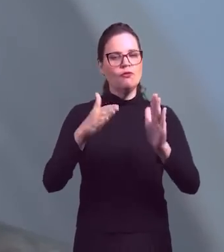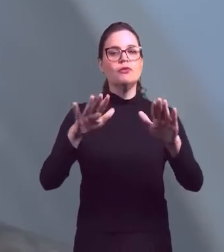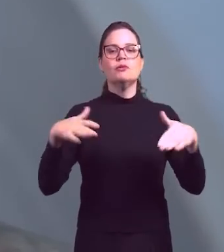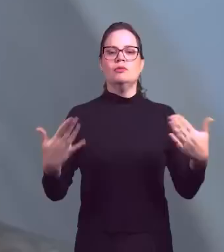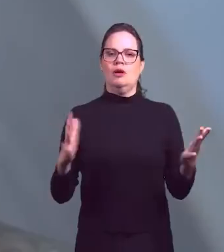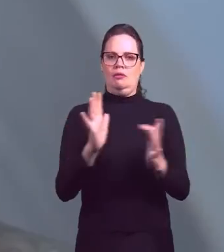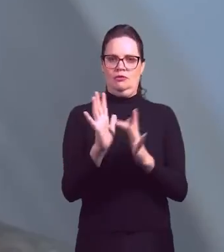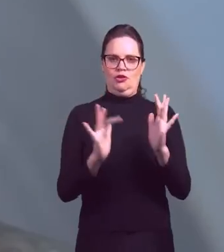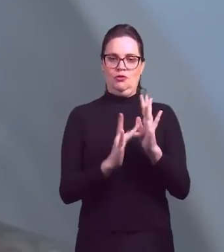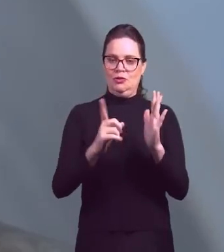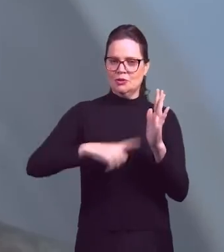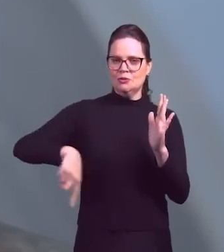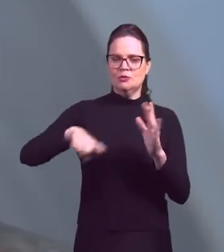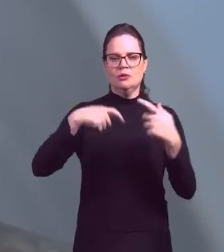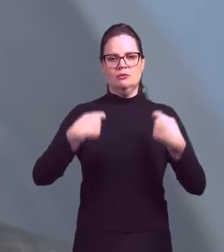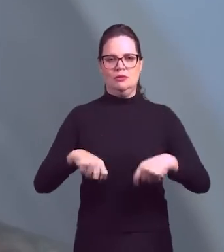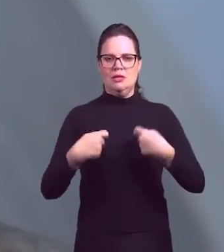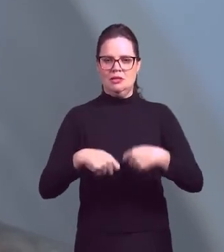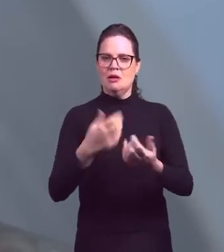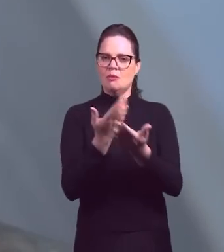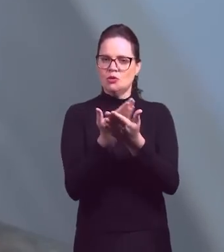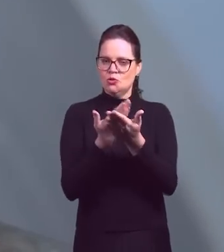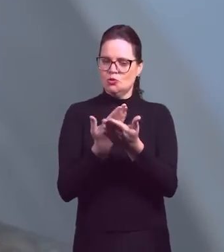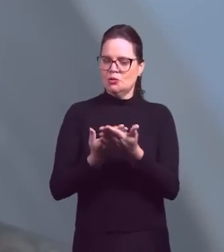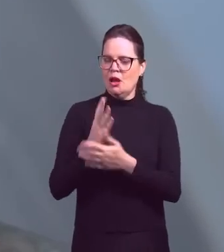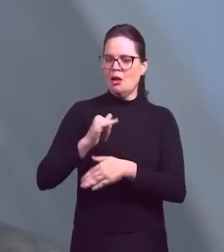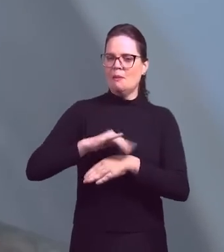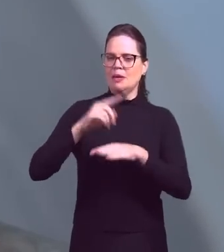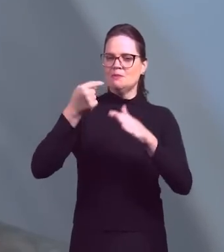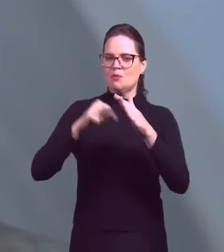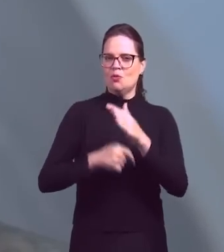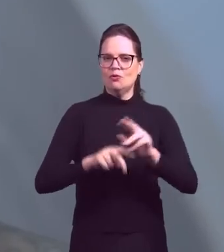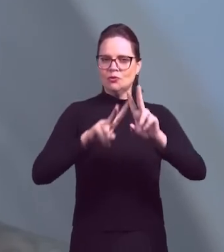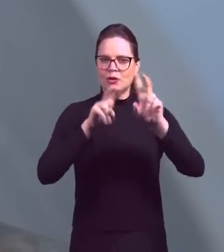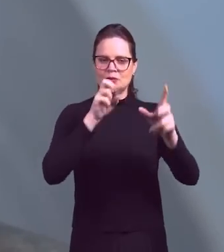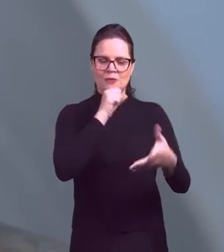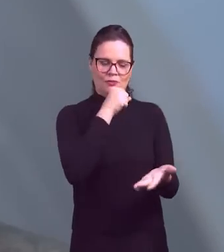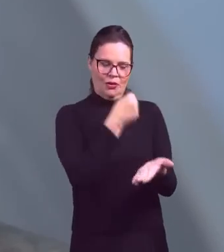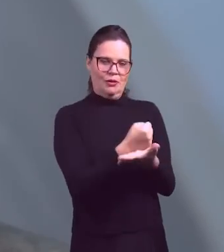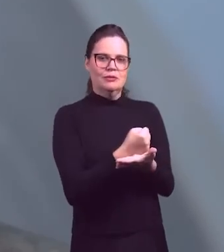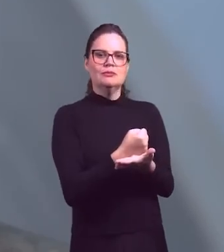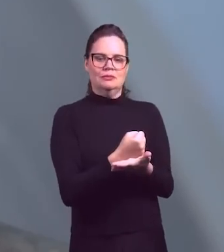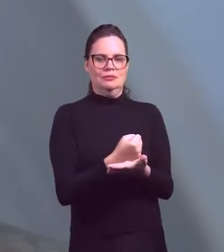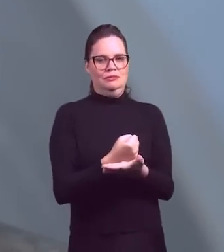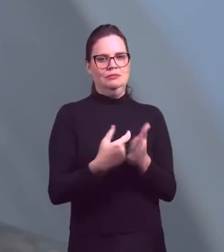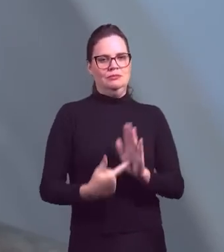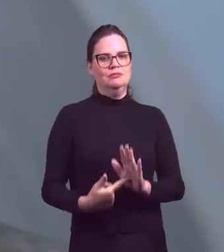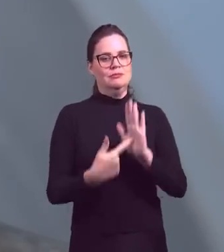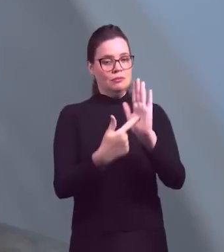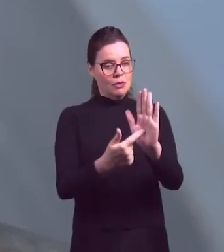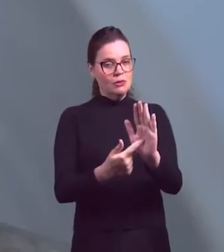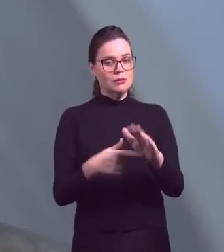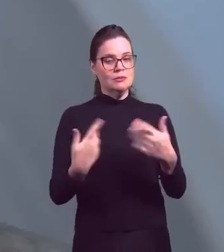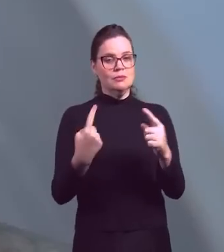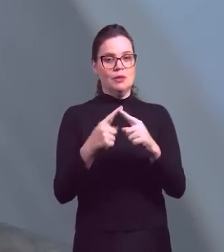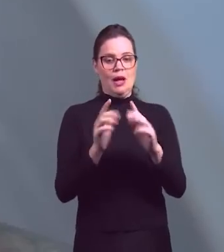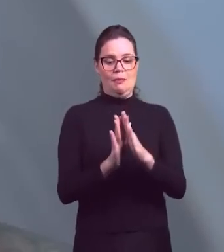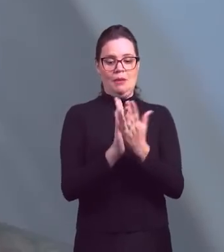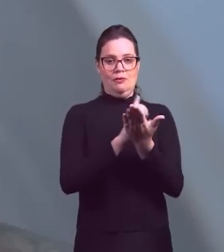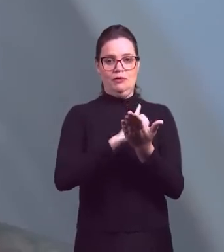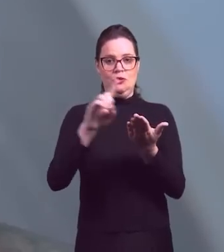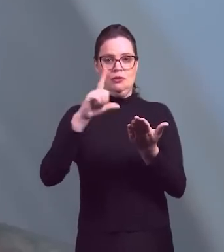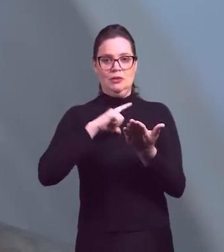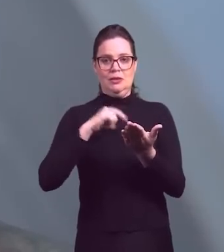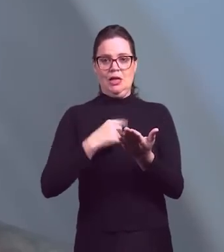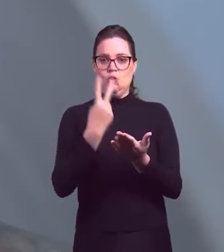necessário nos aprofundarmos um pouco mais neste Velho Testamento, né? Como assim se diz. A Bíblia